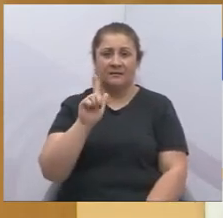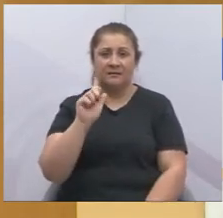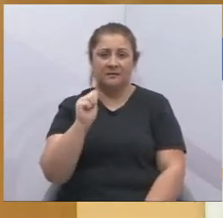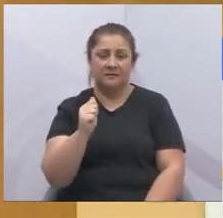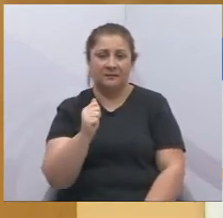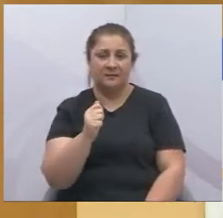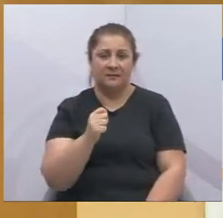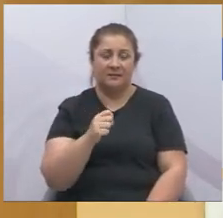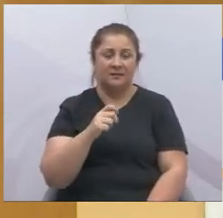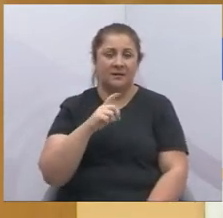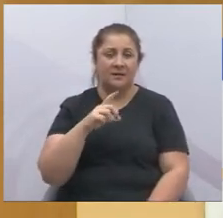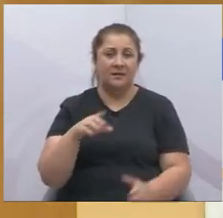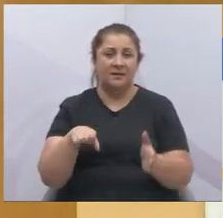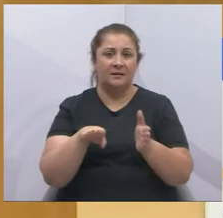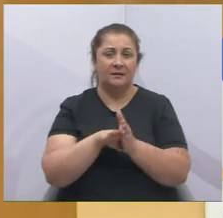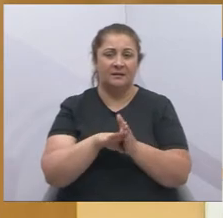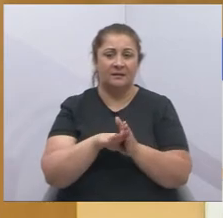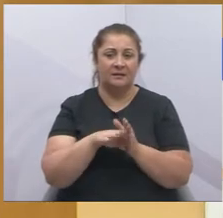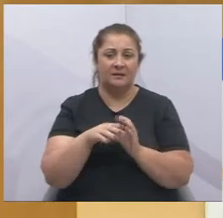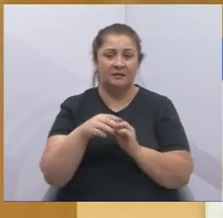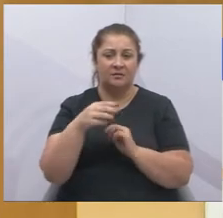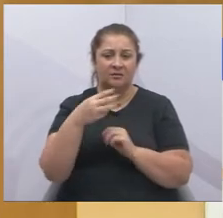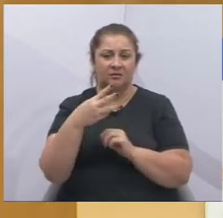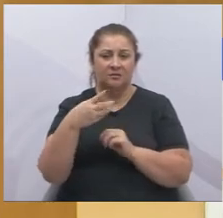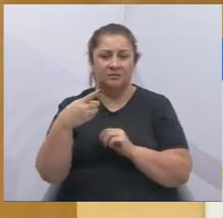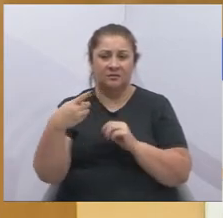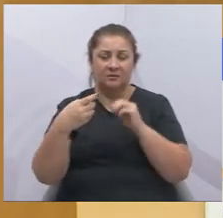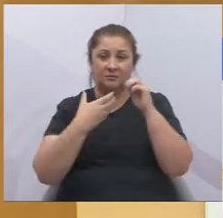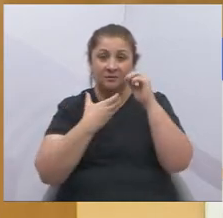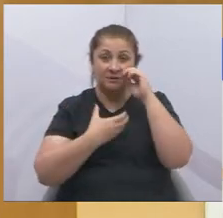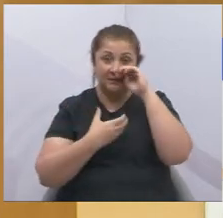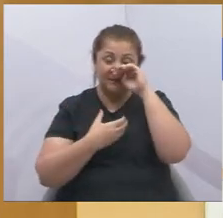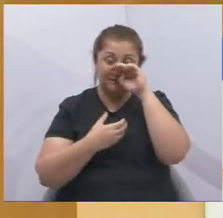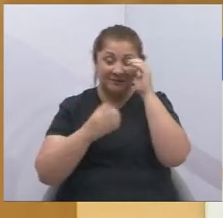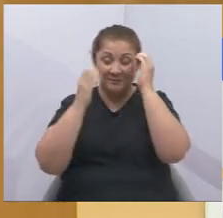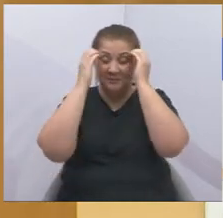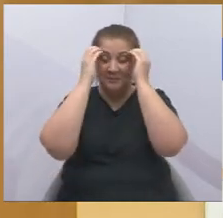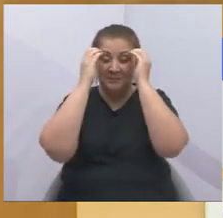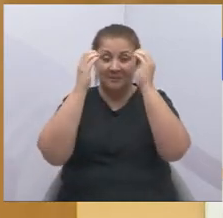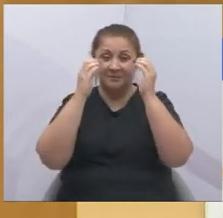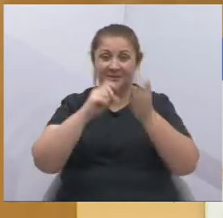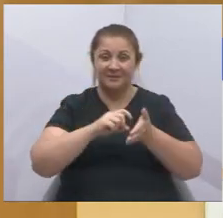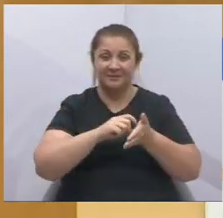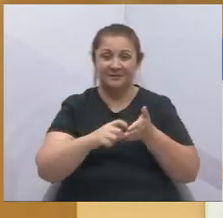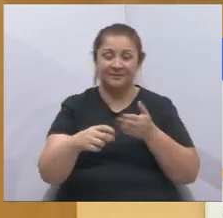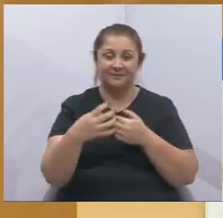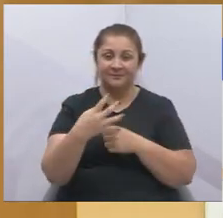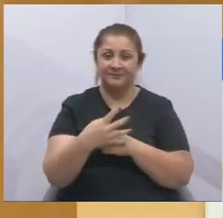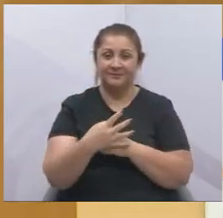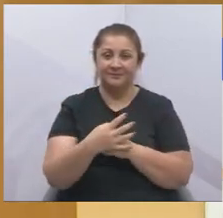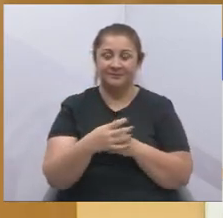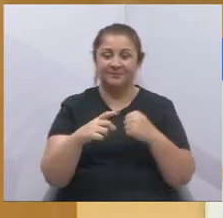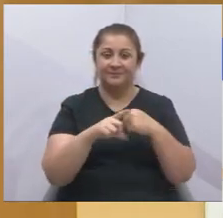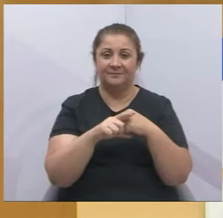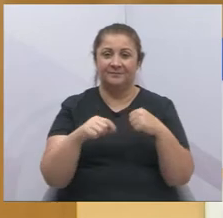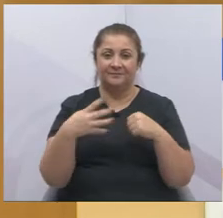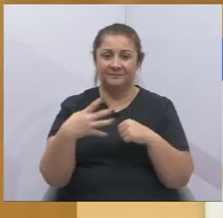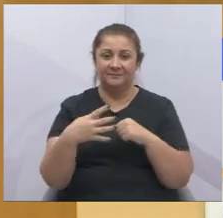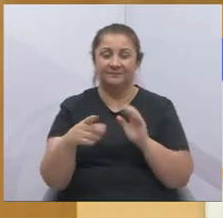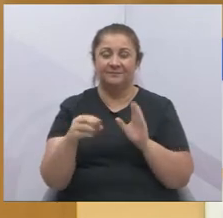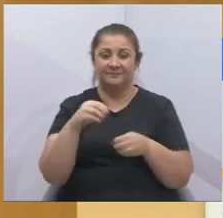de dezembro de 2021 para realizarem adequações para o cumprimento do inciso 4º do artigo 4º dessa